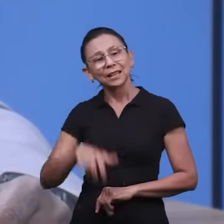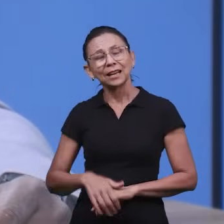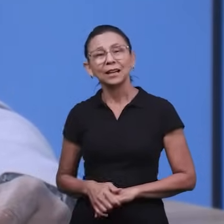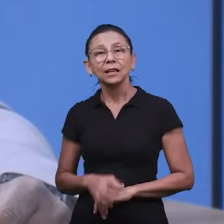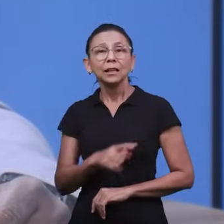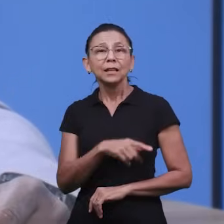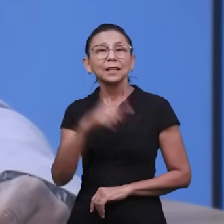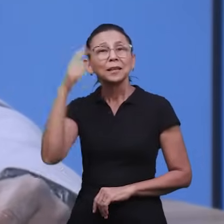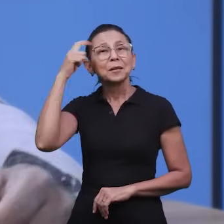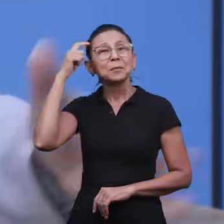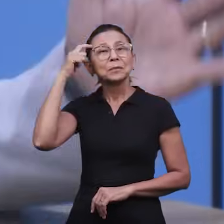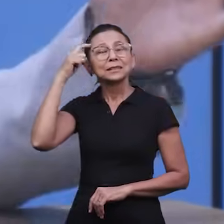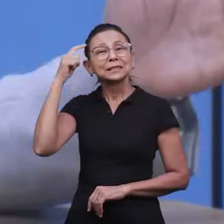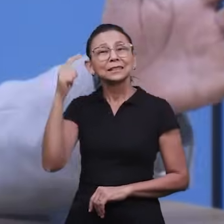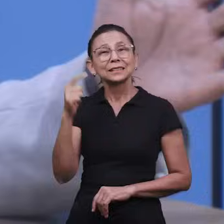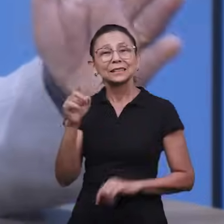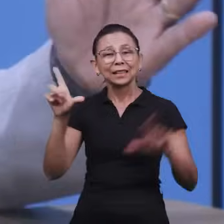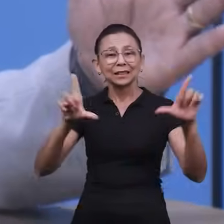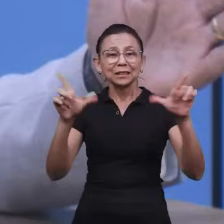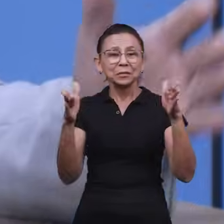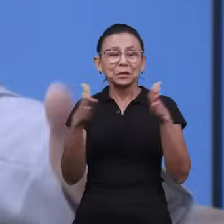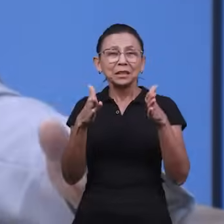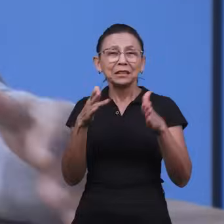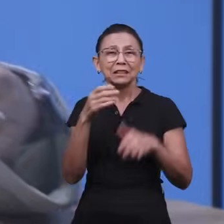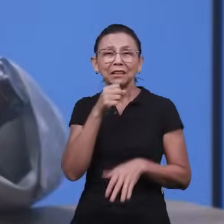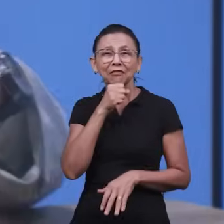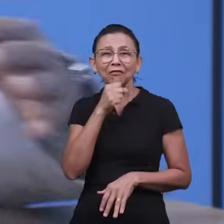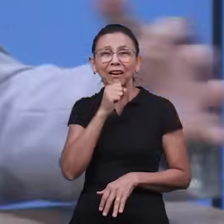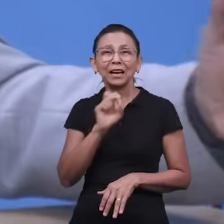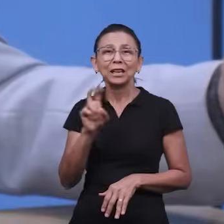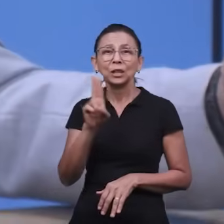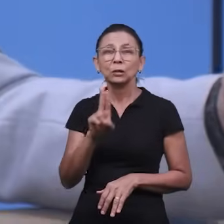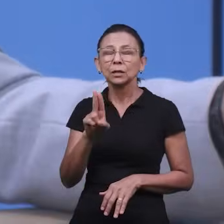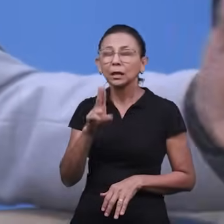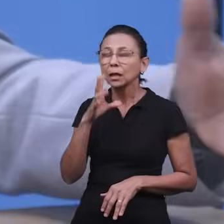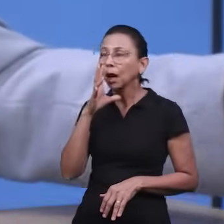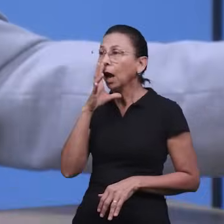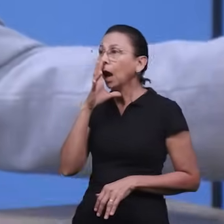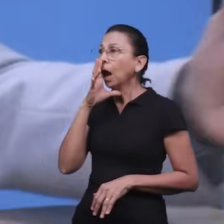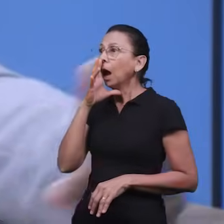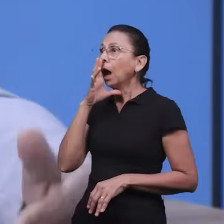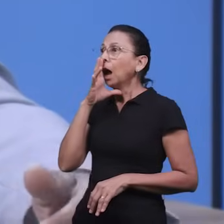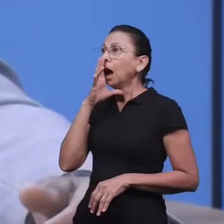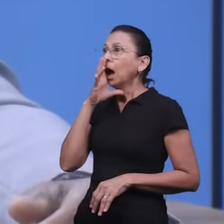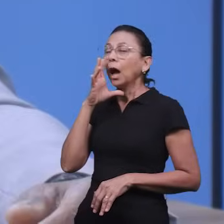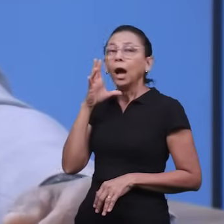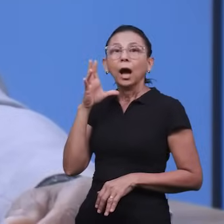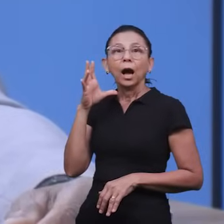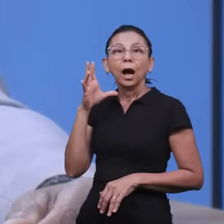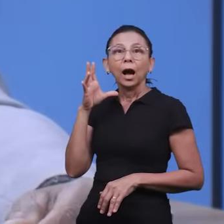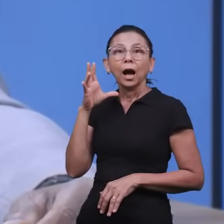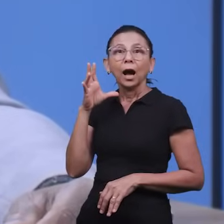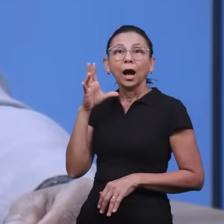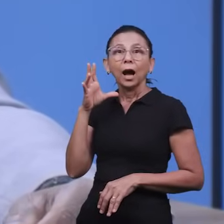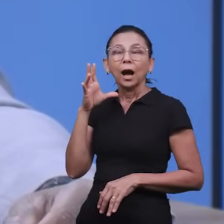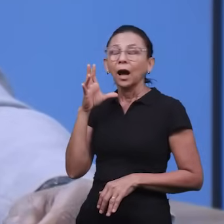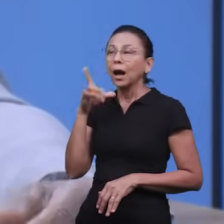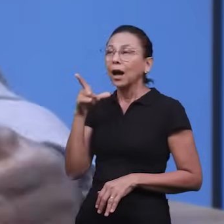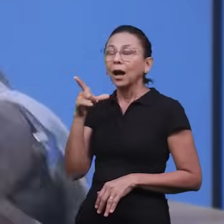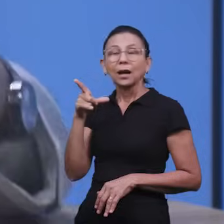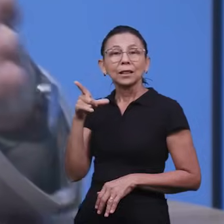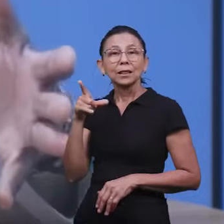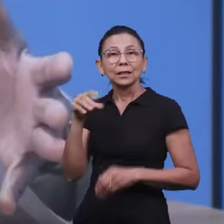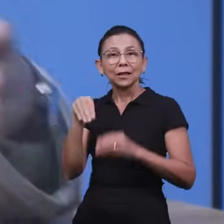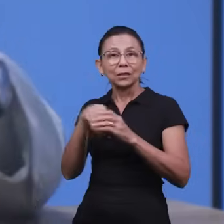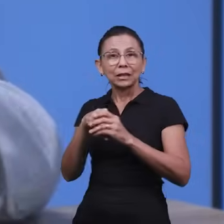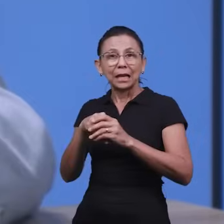surpresa dela, ela pensava que era uma televisão pequena, chegou lá, a televisão era quase do tamanho da carroceria da picape, né? E